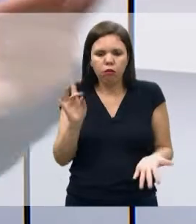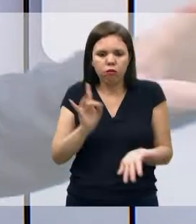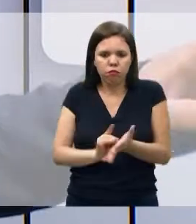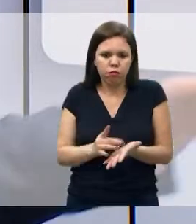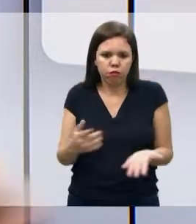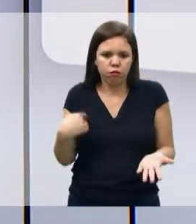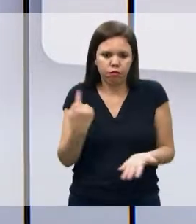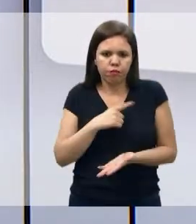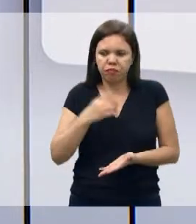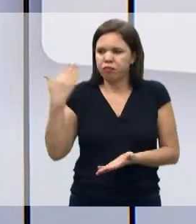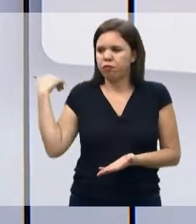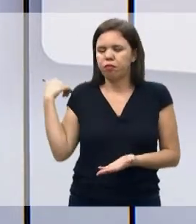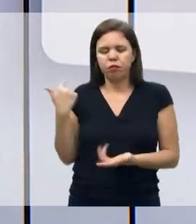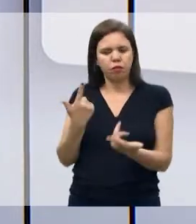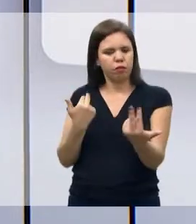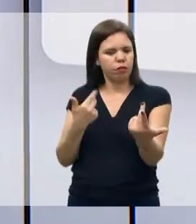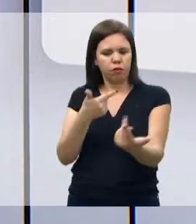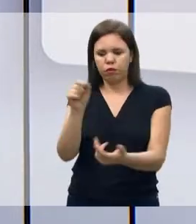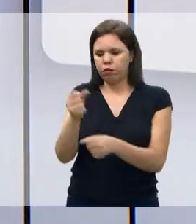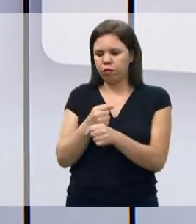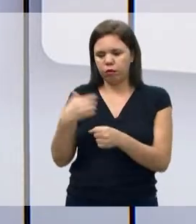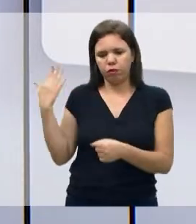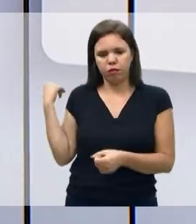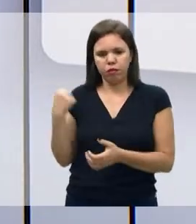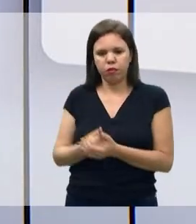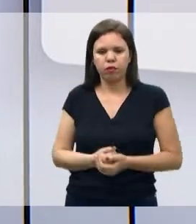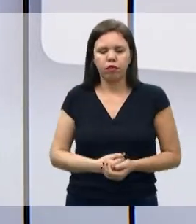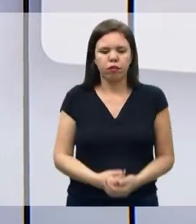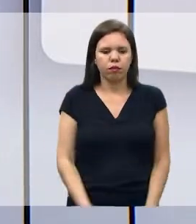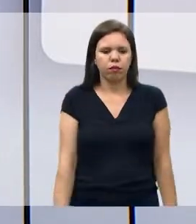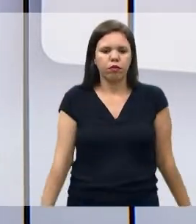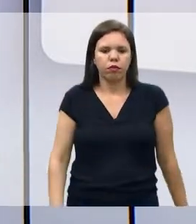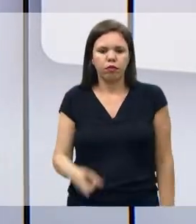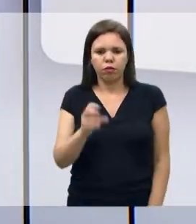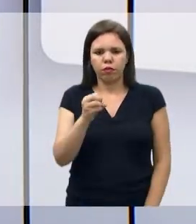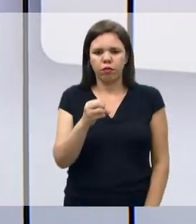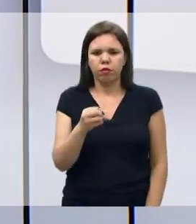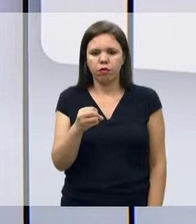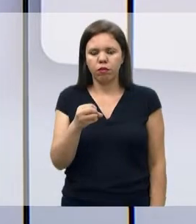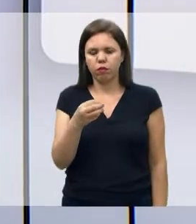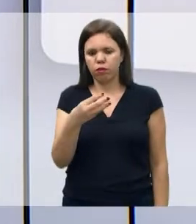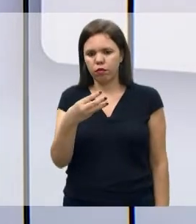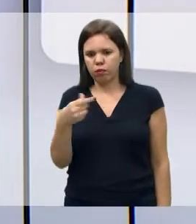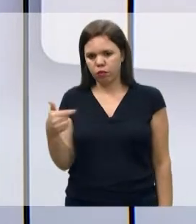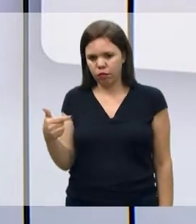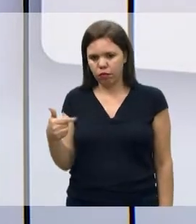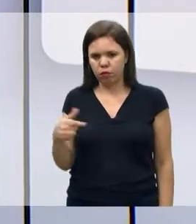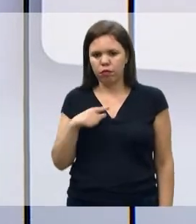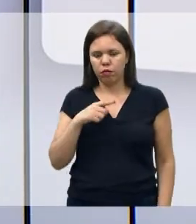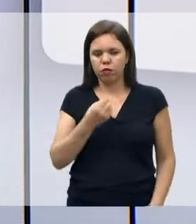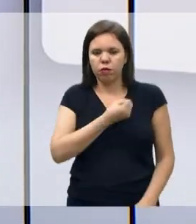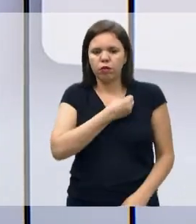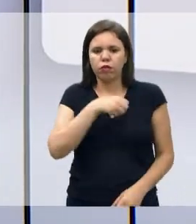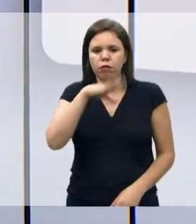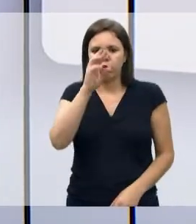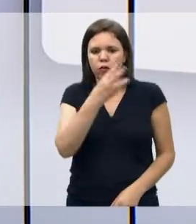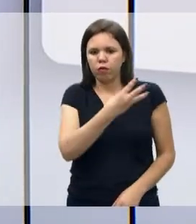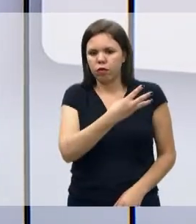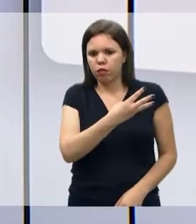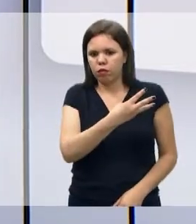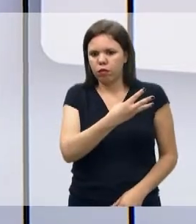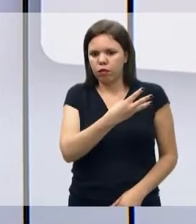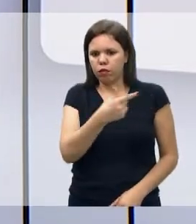que nós não tínhamos há 10 anos. Em 2032, nós teremos, pelos números, mais de